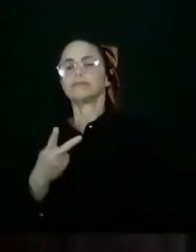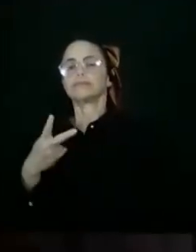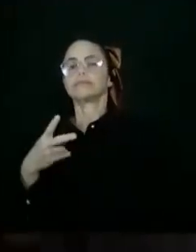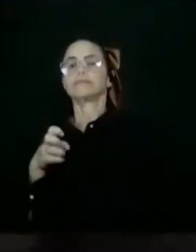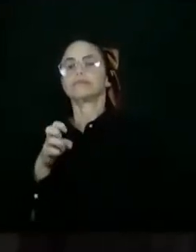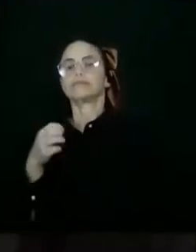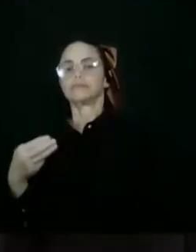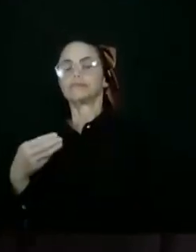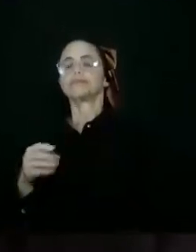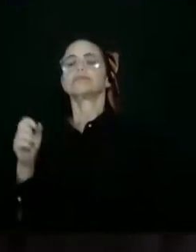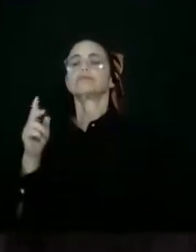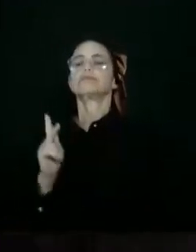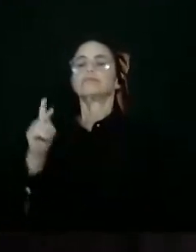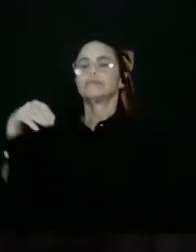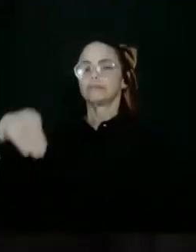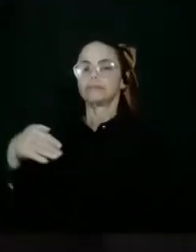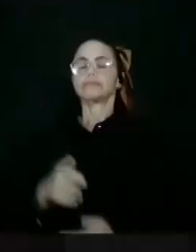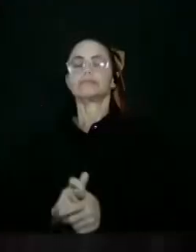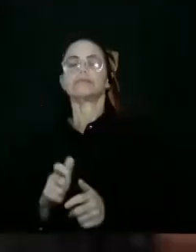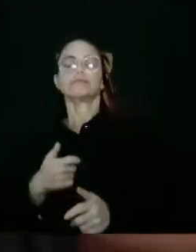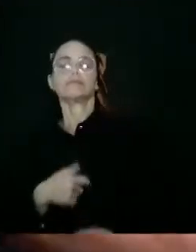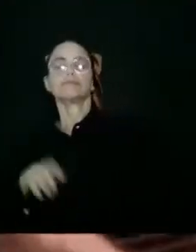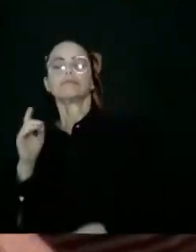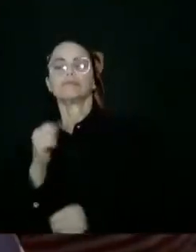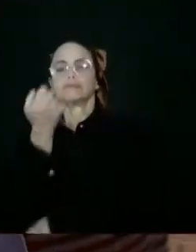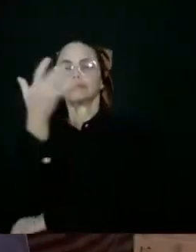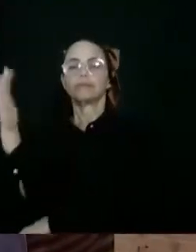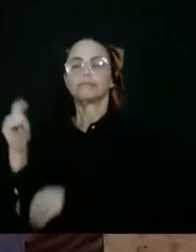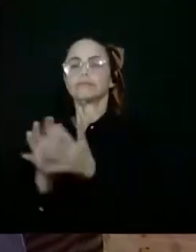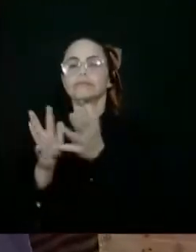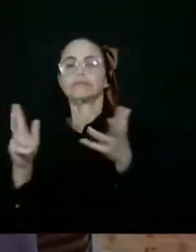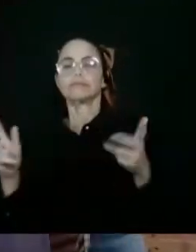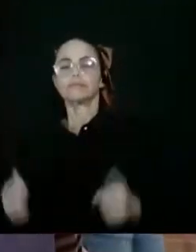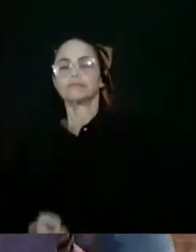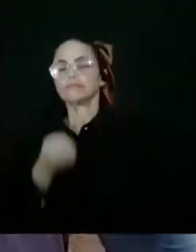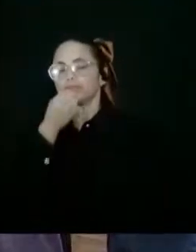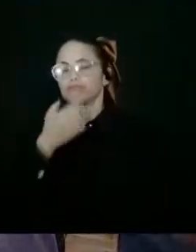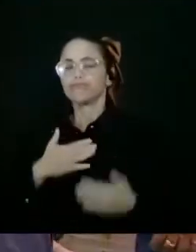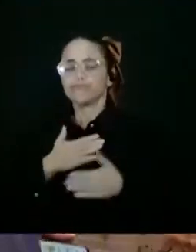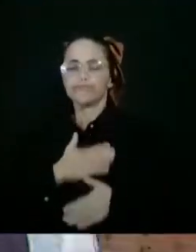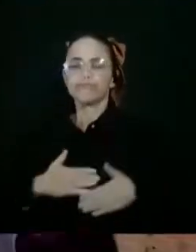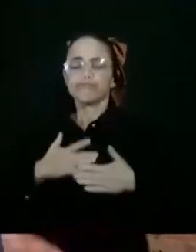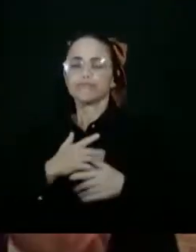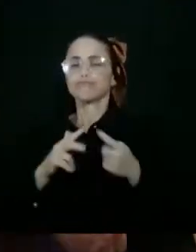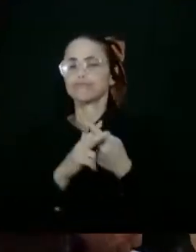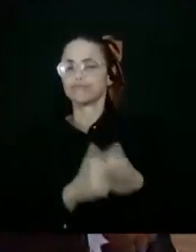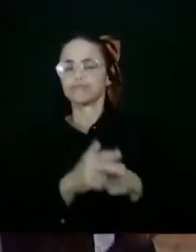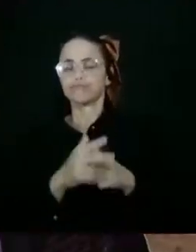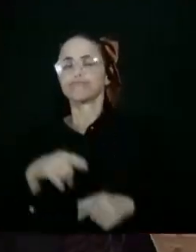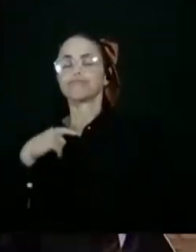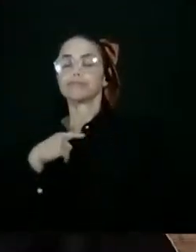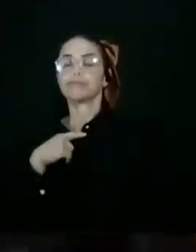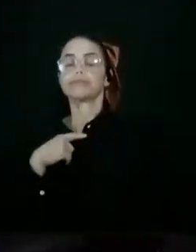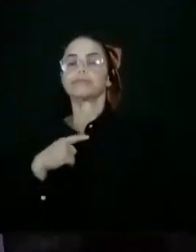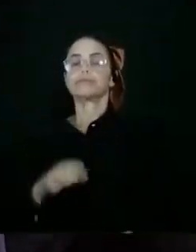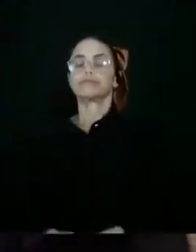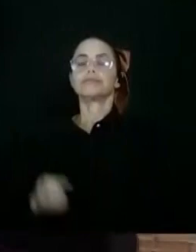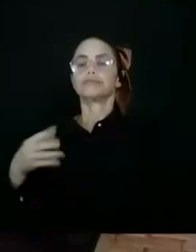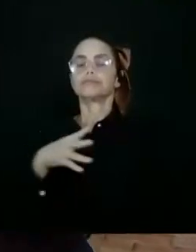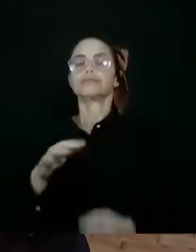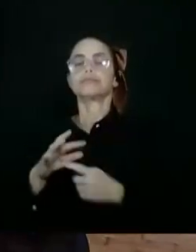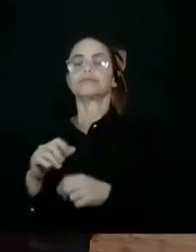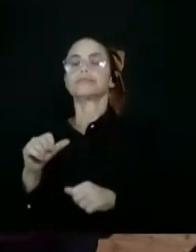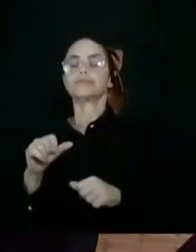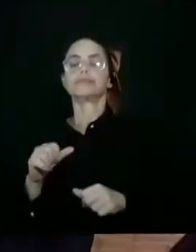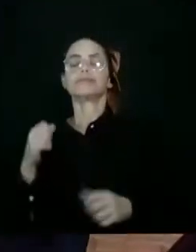de mata, né? Com esse ambiente agradável. Essa revitalização, né, teve a instalação de novos equipamentos aqui